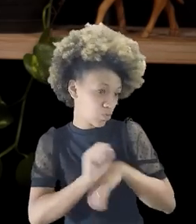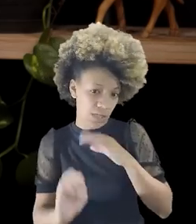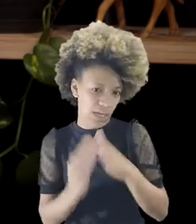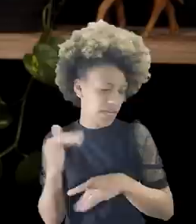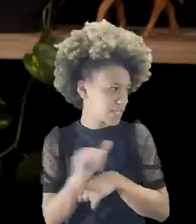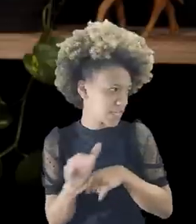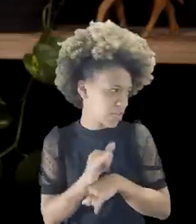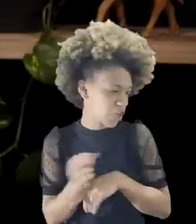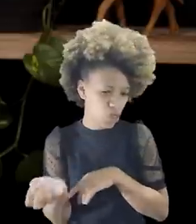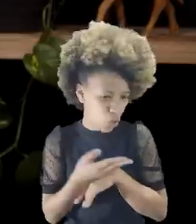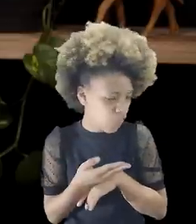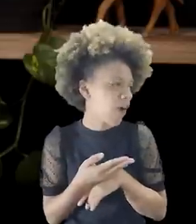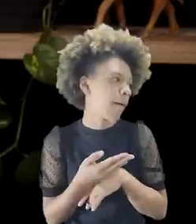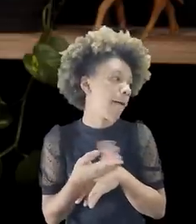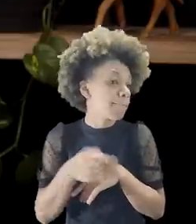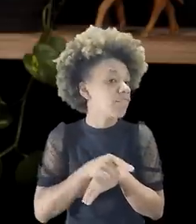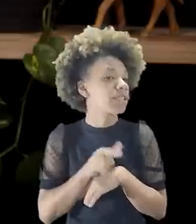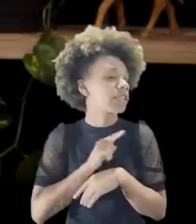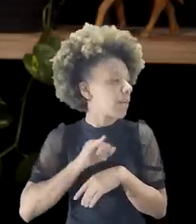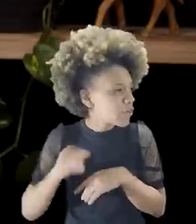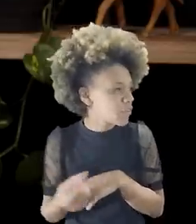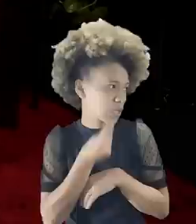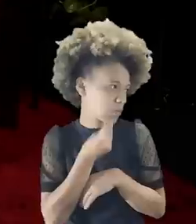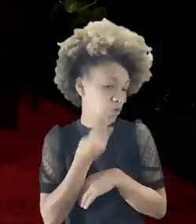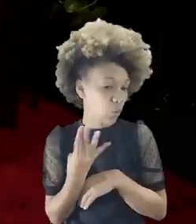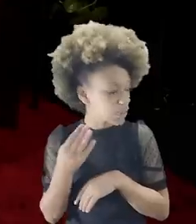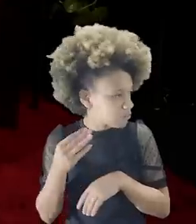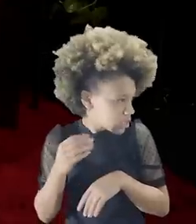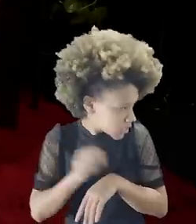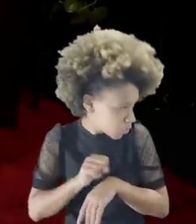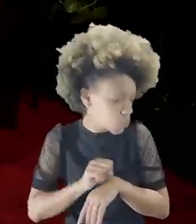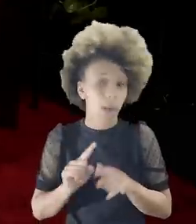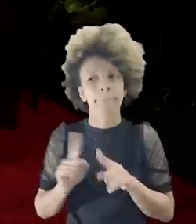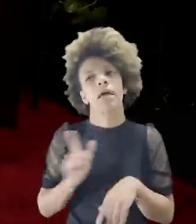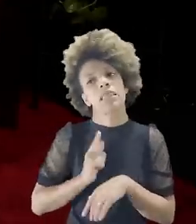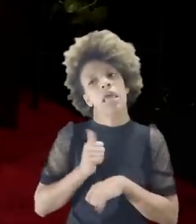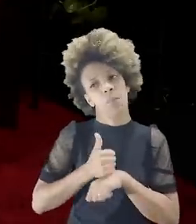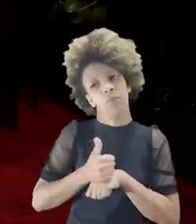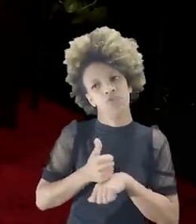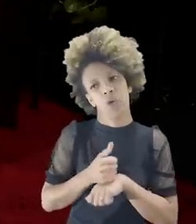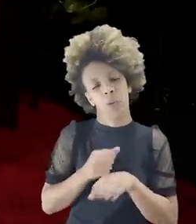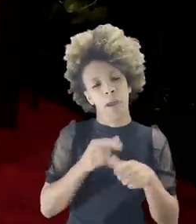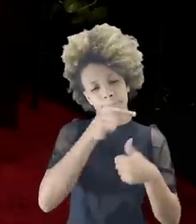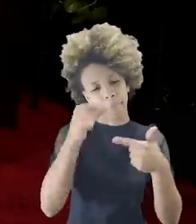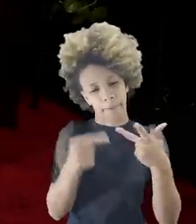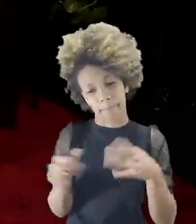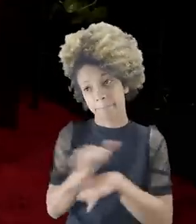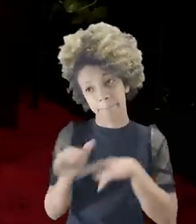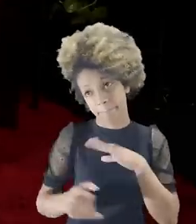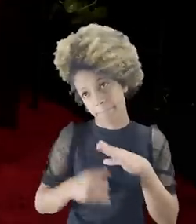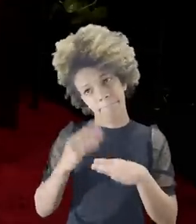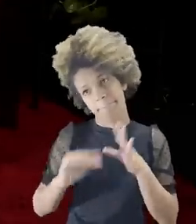nova técnica ali uma tática para você Aproveitar esses quatro segundos o o técnico ele tem um Range de escolhas muito maior futebol eu acho